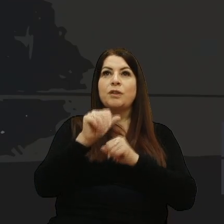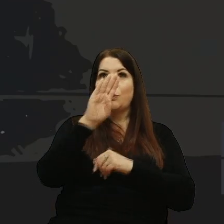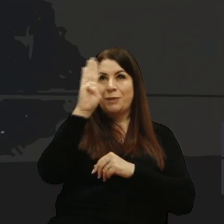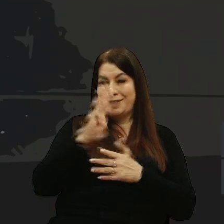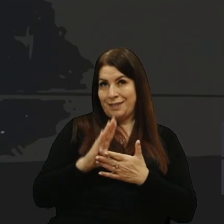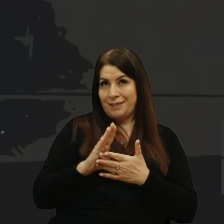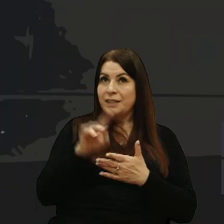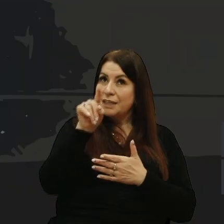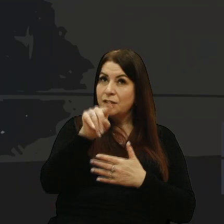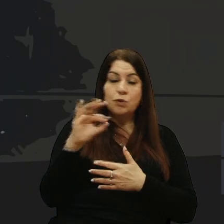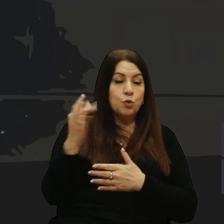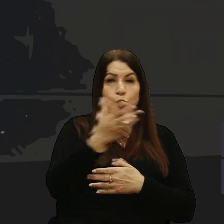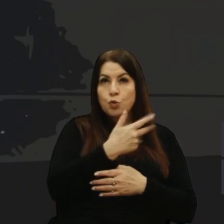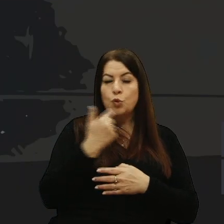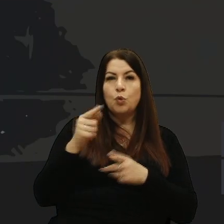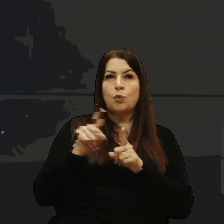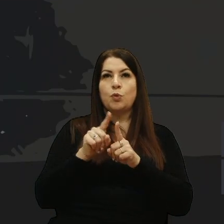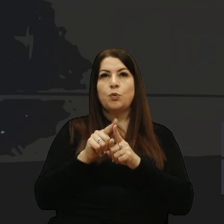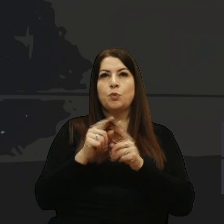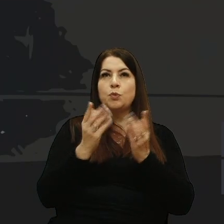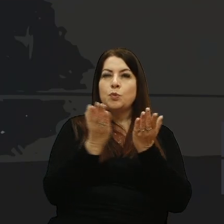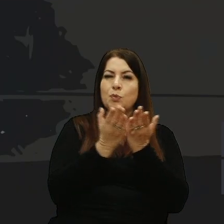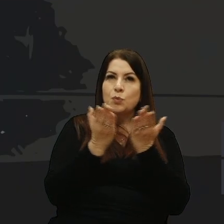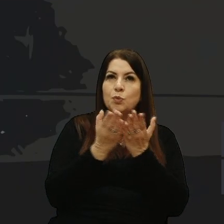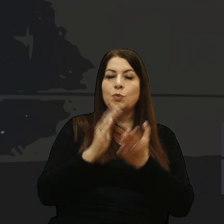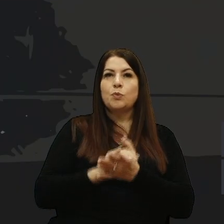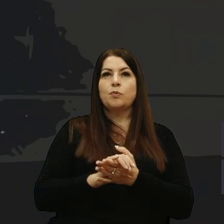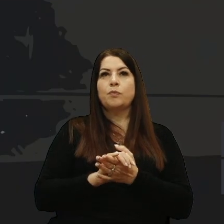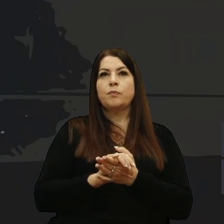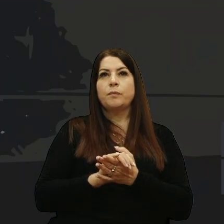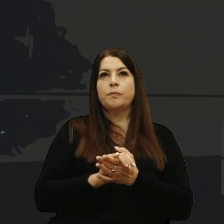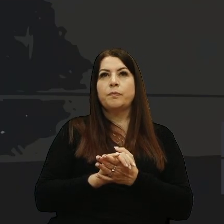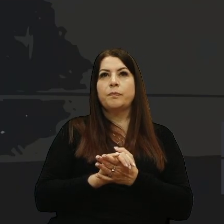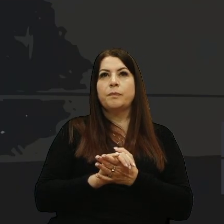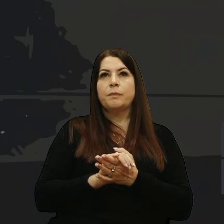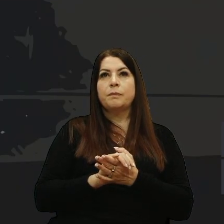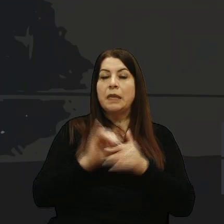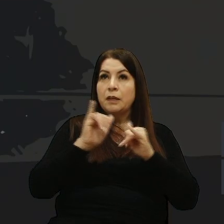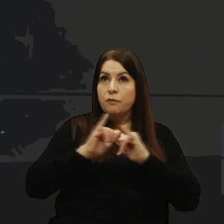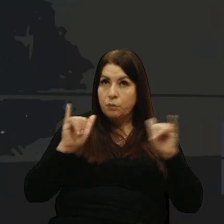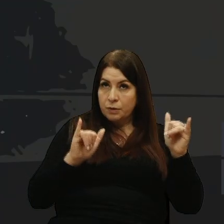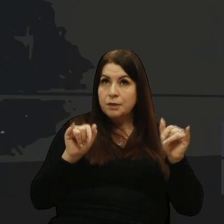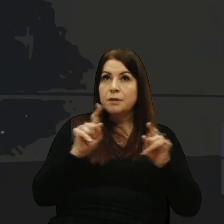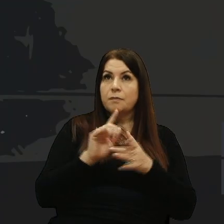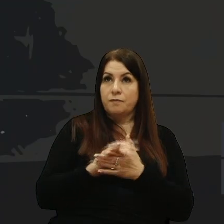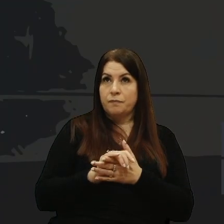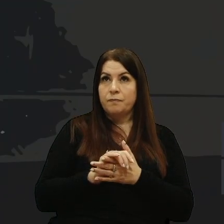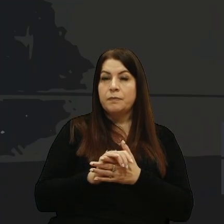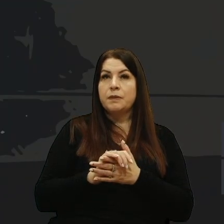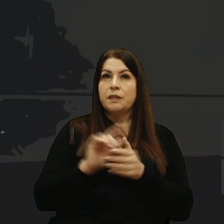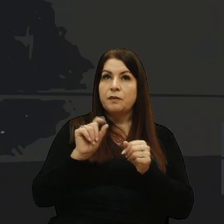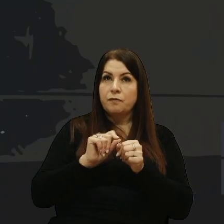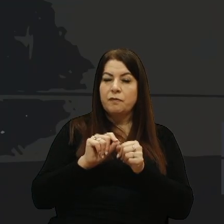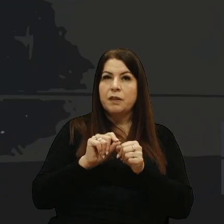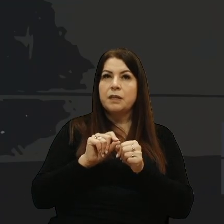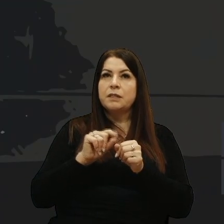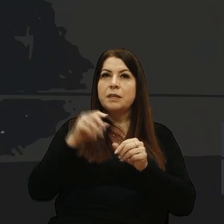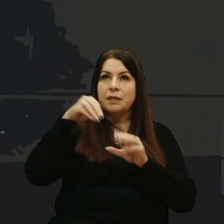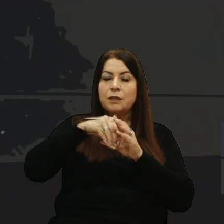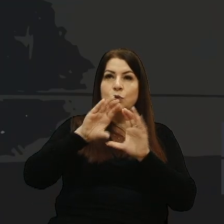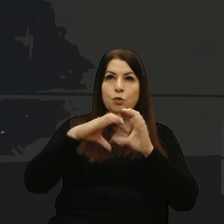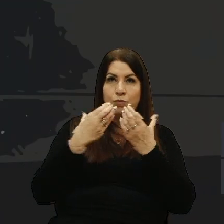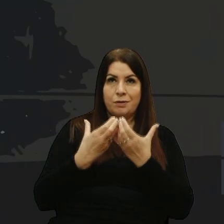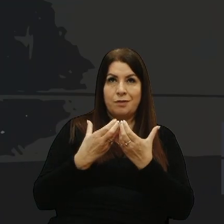E nesse dia, todos os seus estudantes em formação fazem nas suas